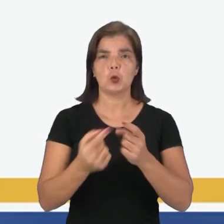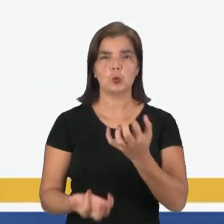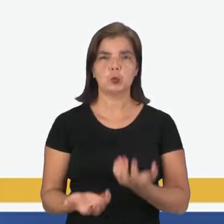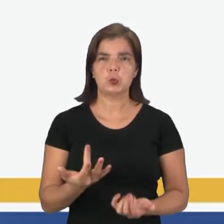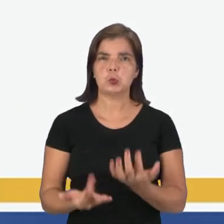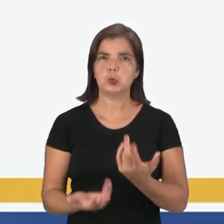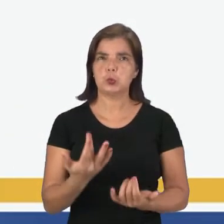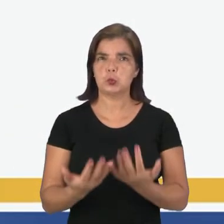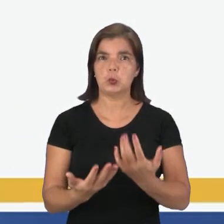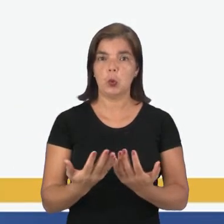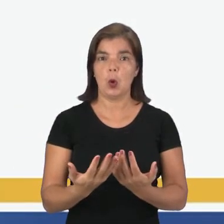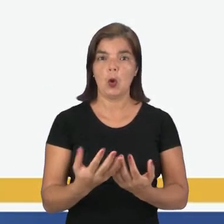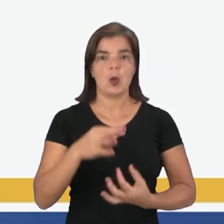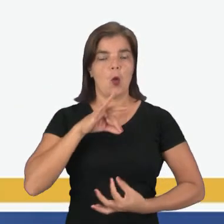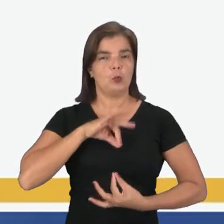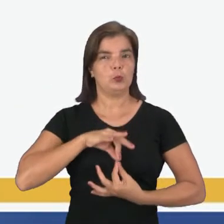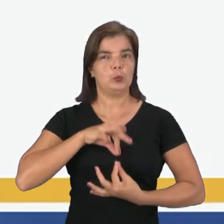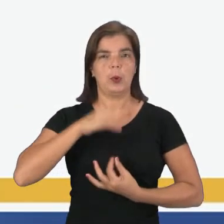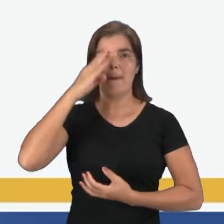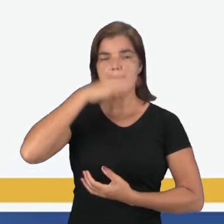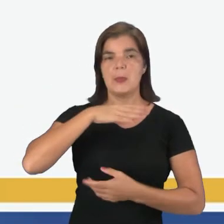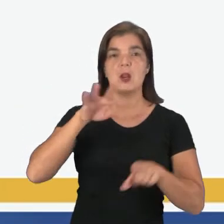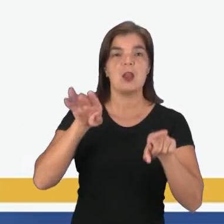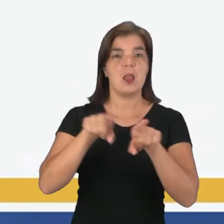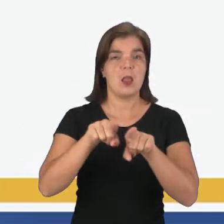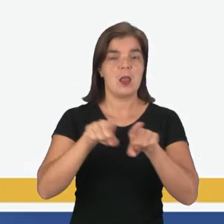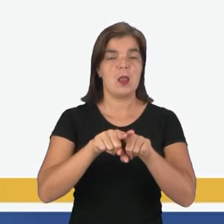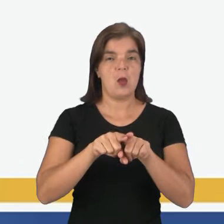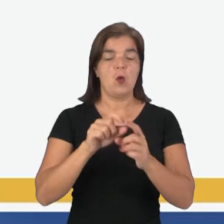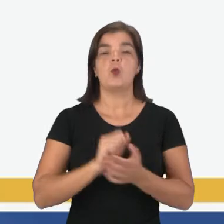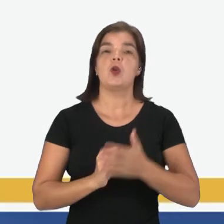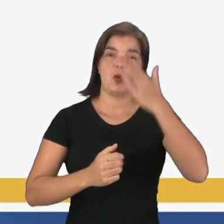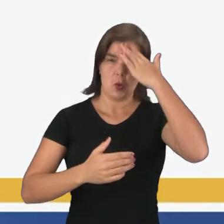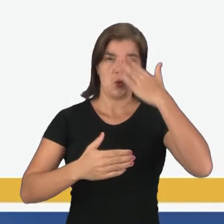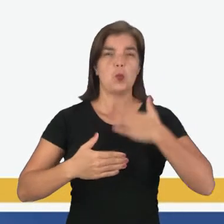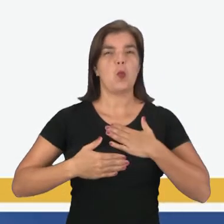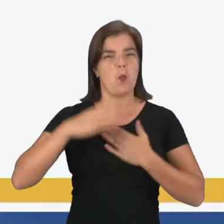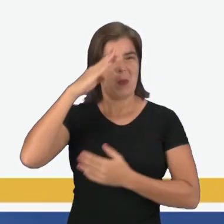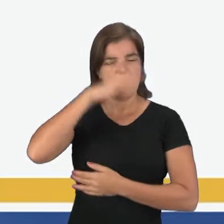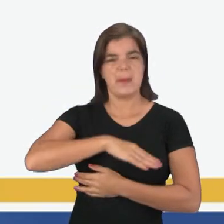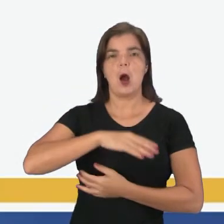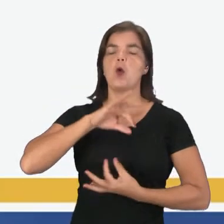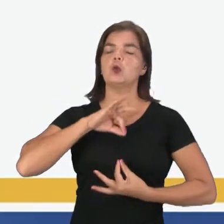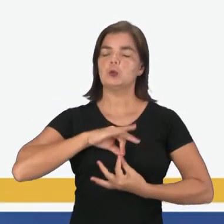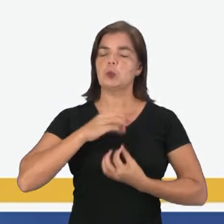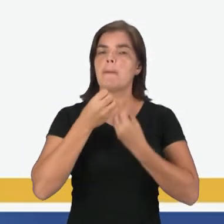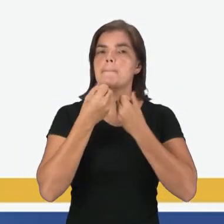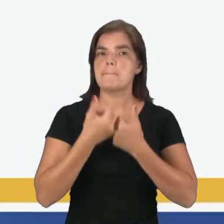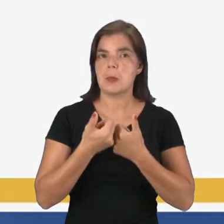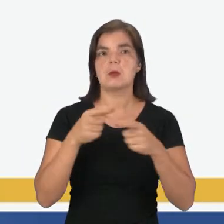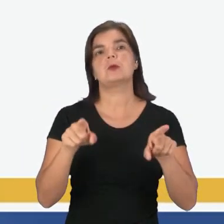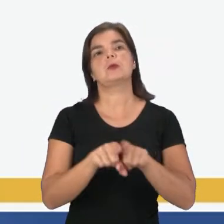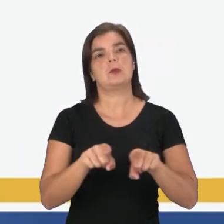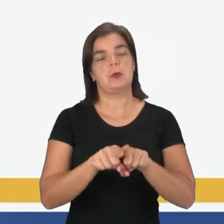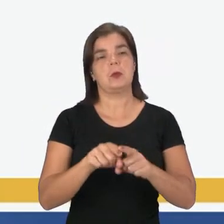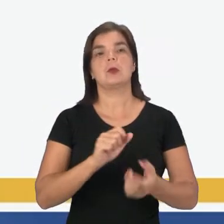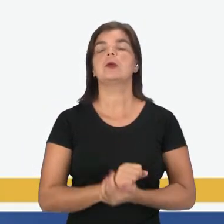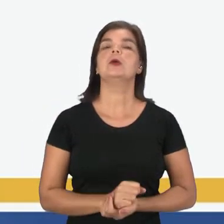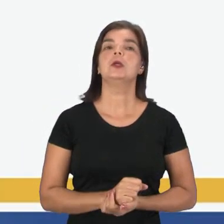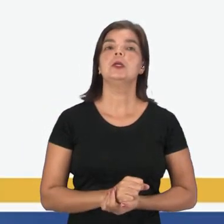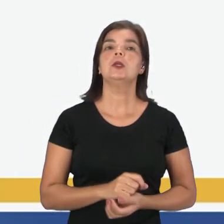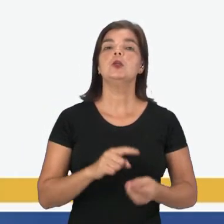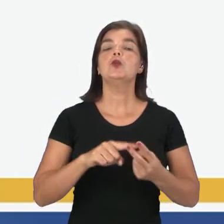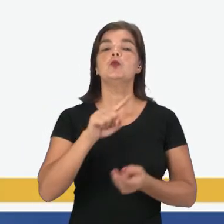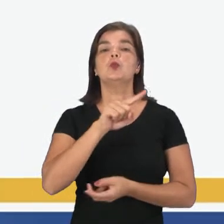e as trevas, o espírito do mal. Eles acham que o espírito é bom e o corpo é mau. Esse é o maniqueísmo, também